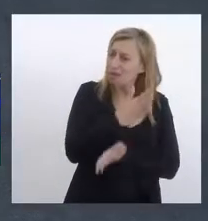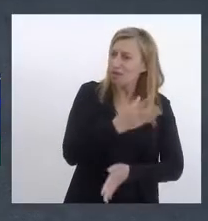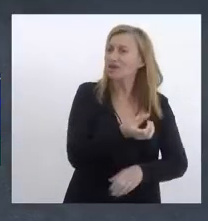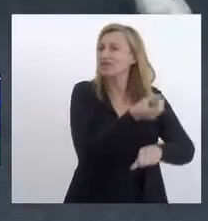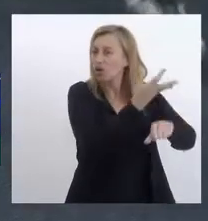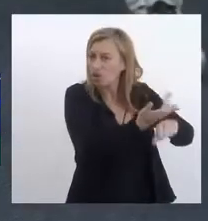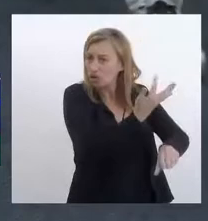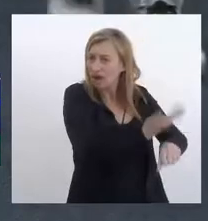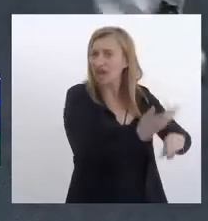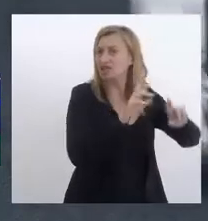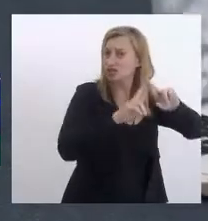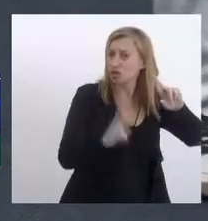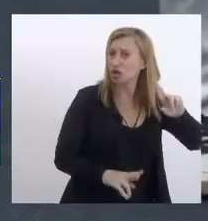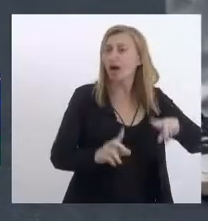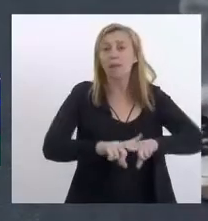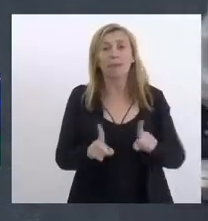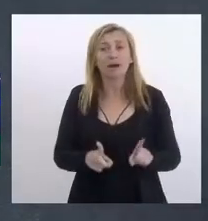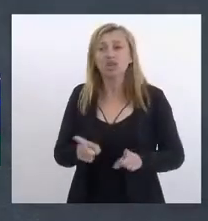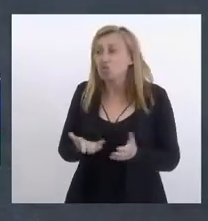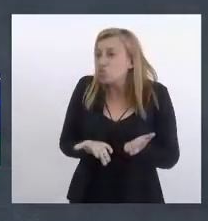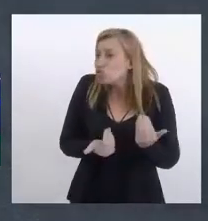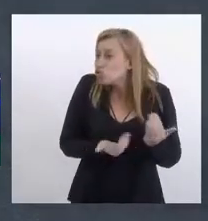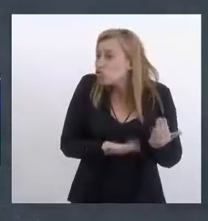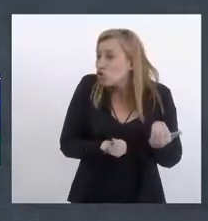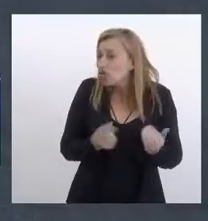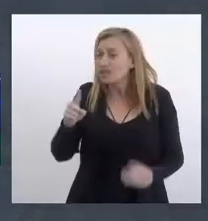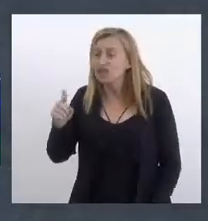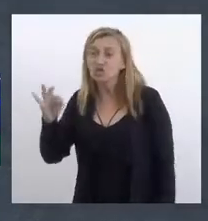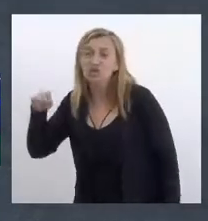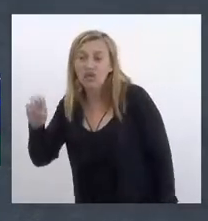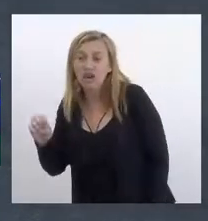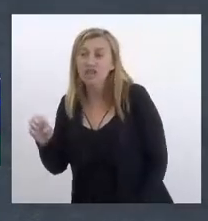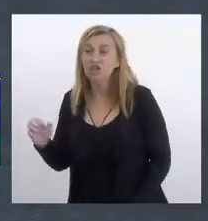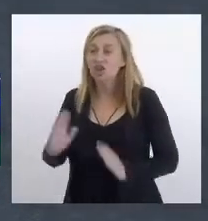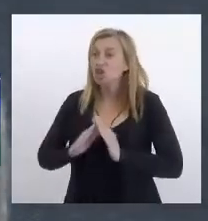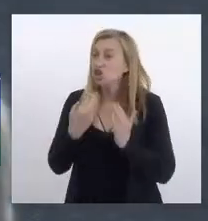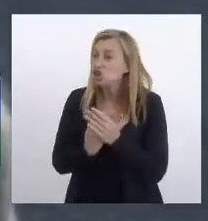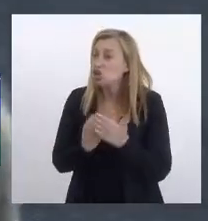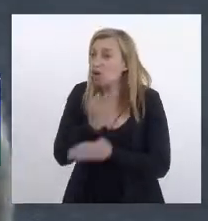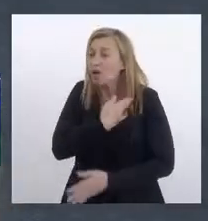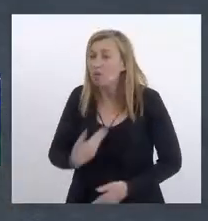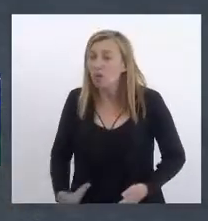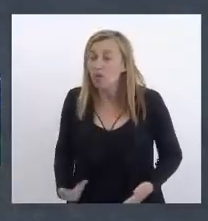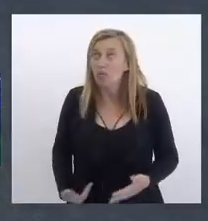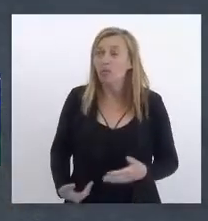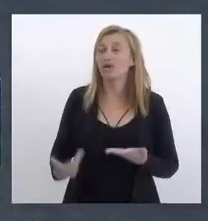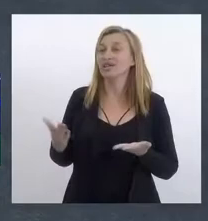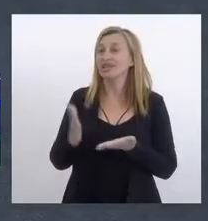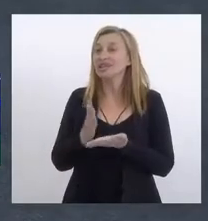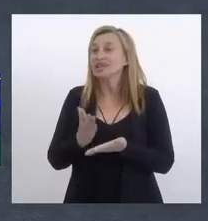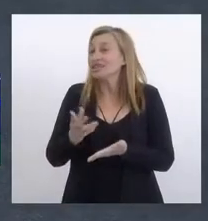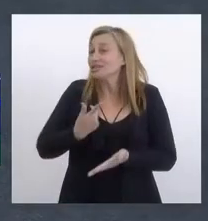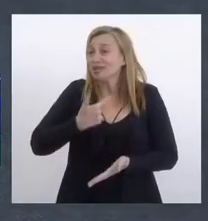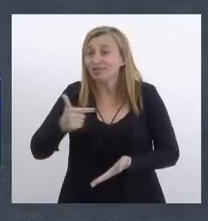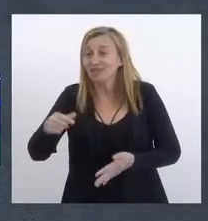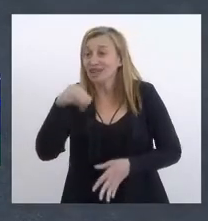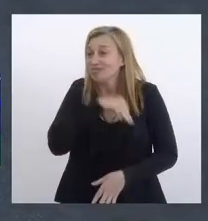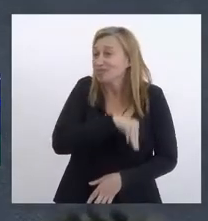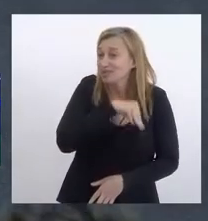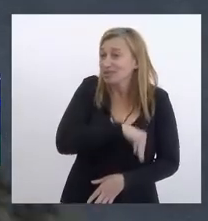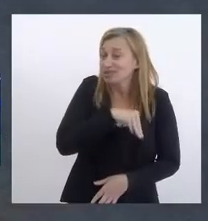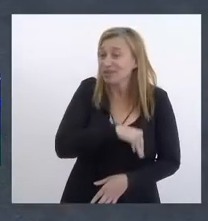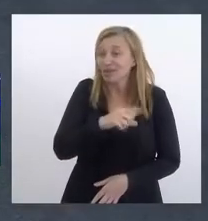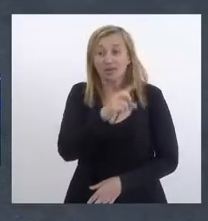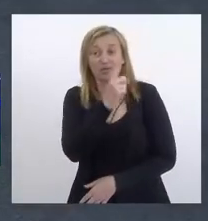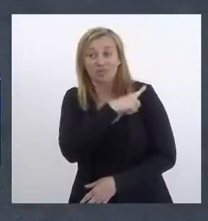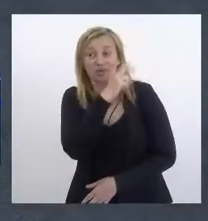passam para a UFRJ. Agora, os jovens da Zona Oeste, que estudam em colégio público, que por muitas vezes nem professores de matemática têm no terceiro ano, do segundo